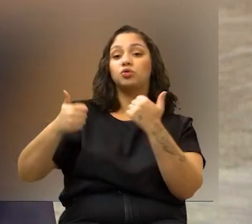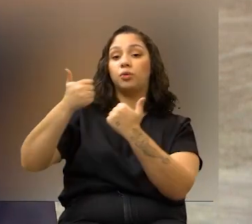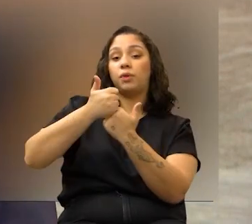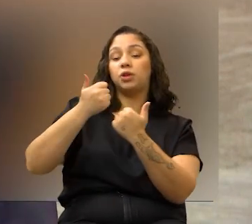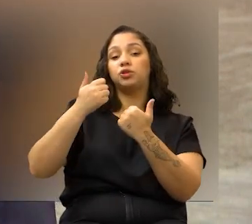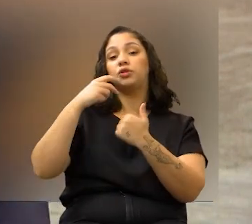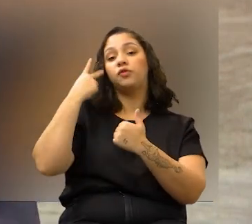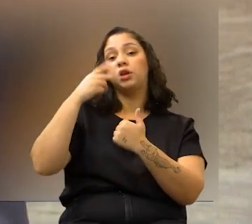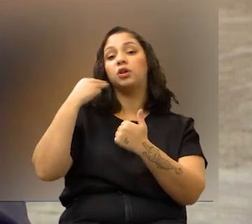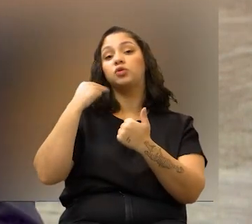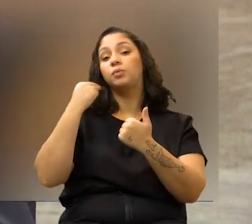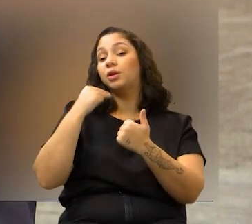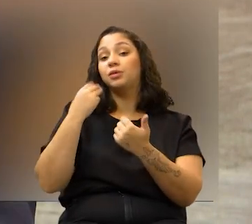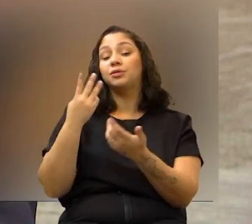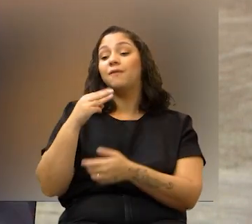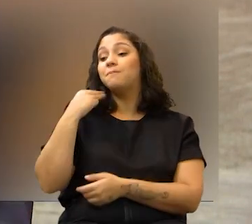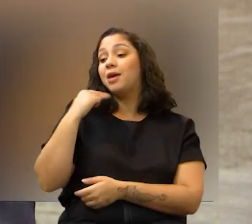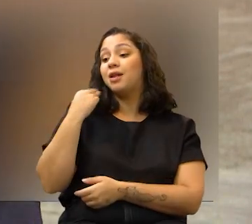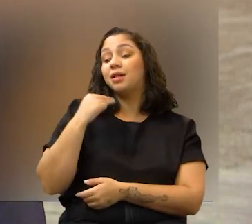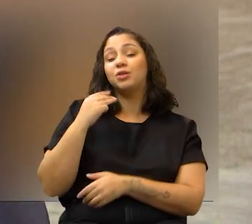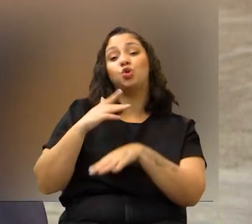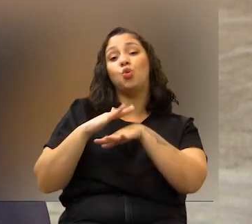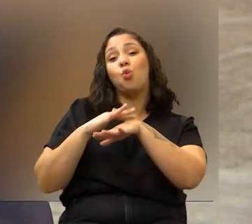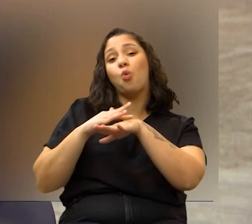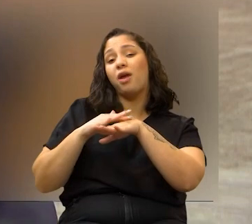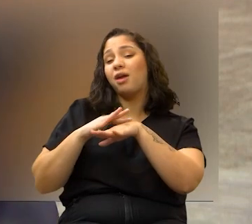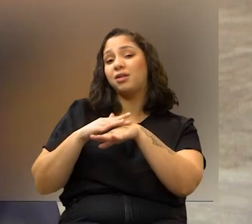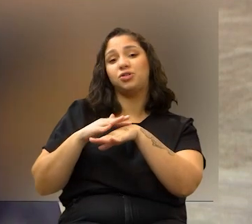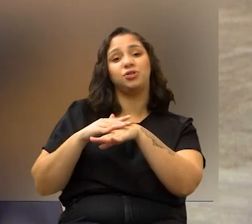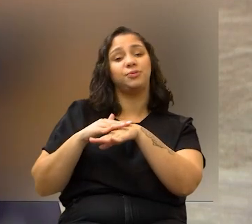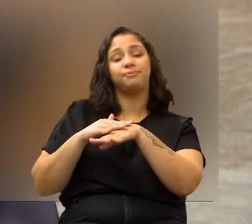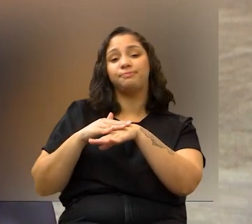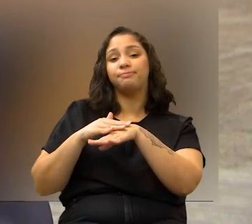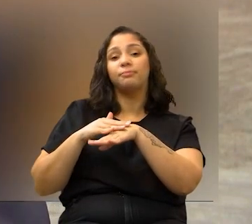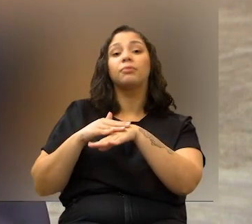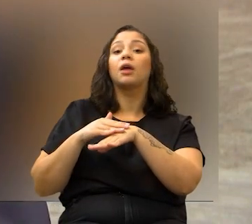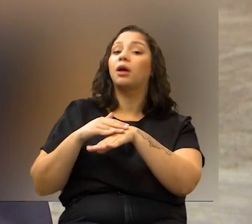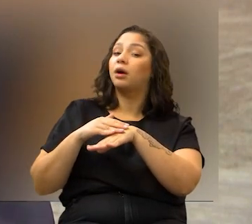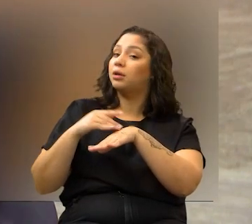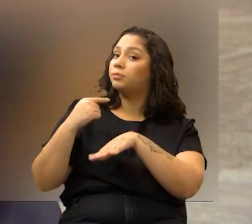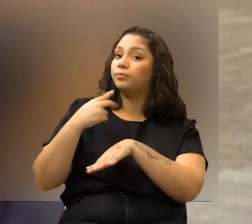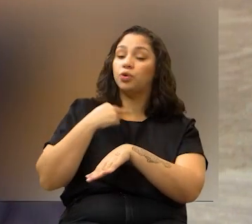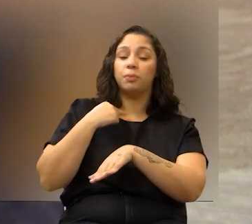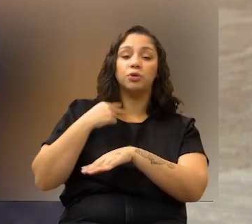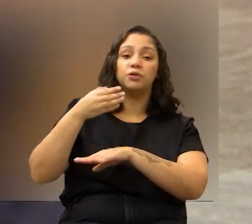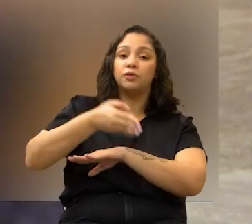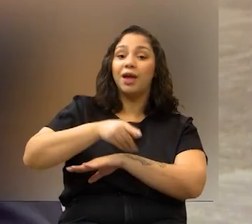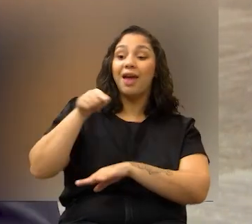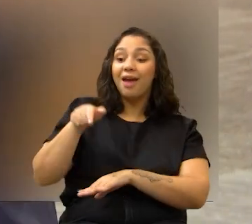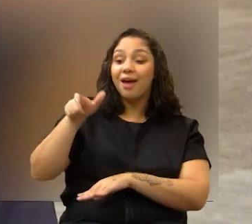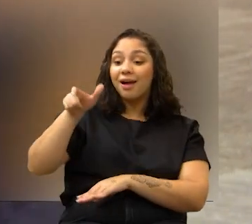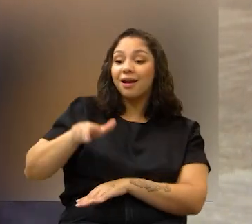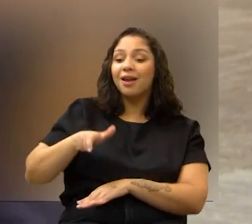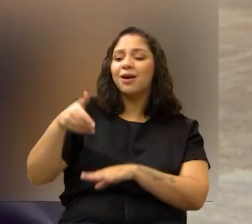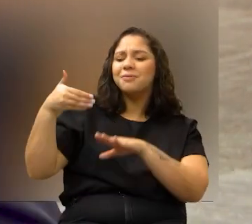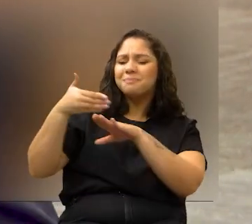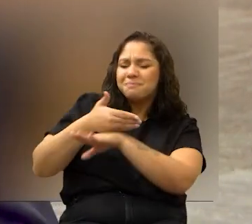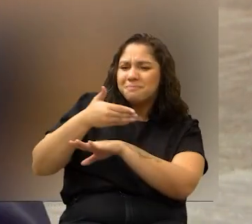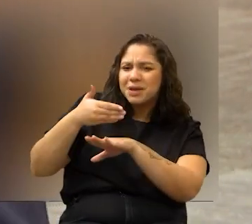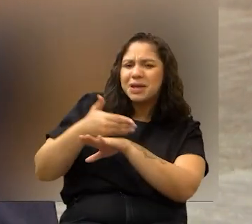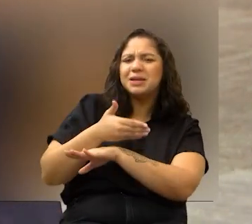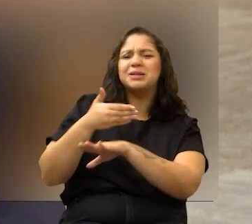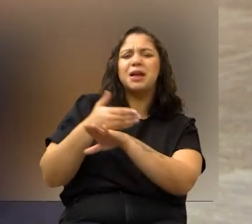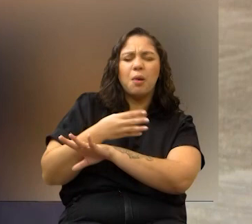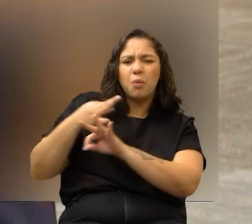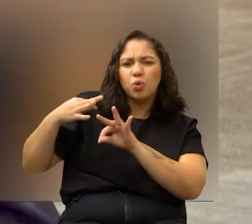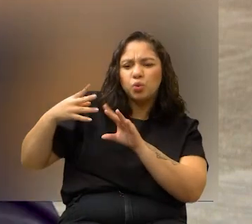Mariana Conte, que só não veio porque está enferma. A vereadora Mariana Conte é uma vereadora muito presente, participa